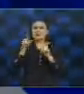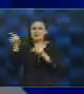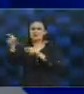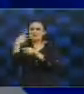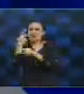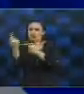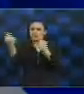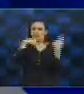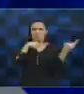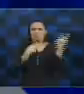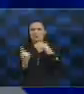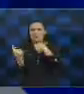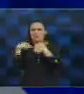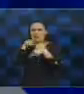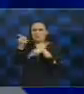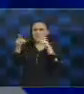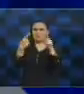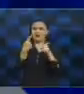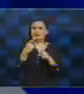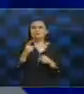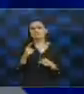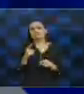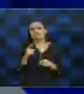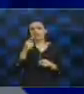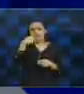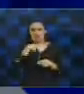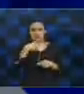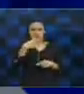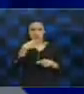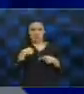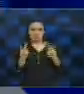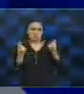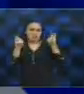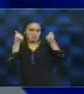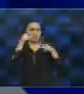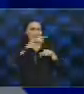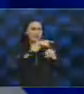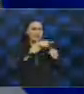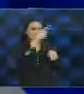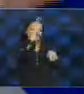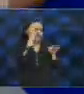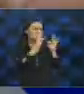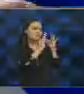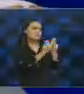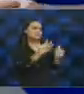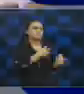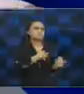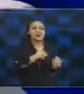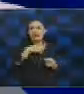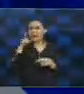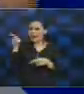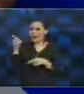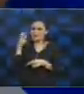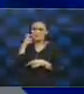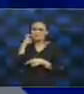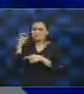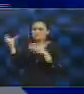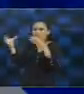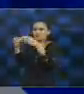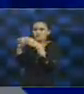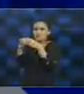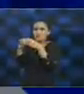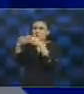fala, de fazer, olha, humilde contra ricos. Então, eu seria o candidato dos ricos e ele dos humildes. Não sabia até pouco tempo onde era o